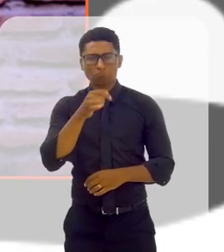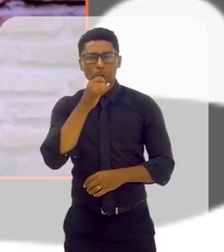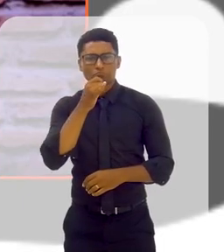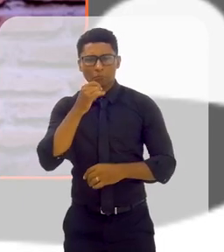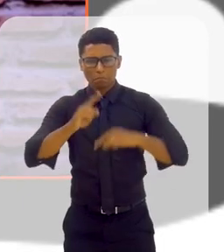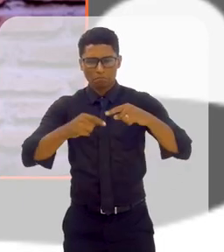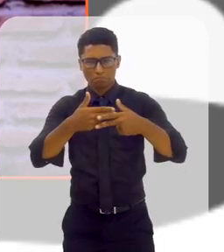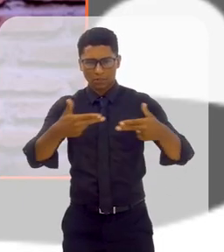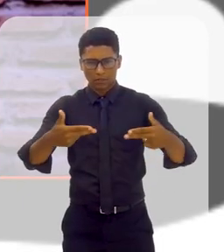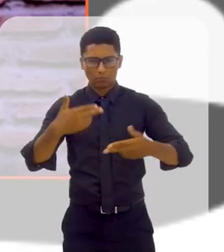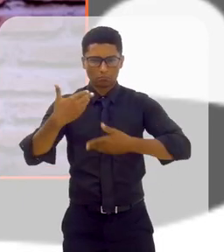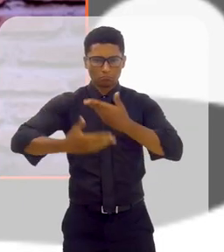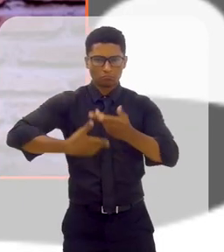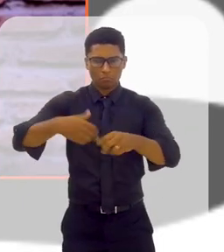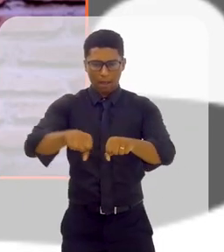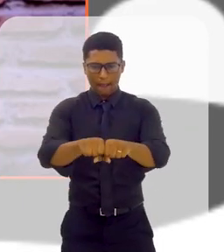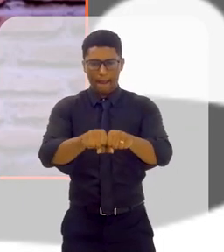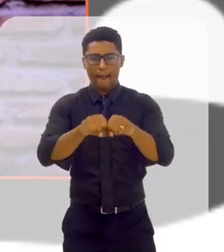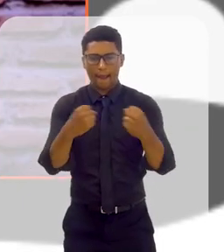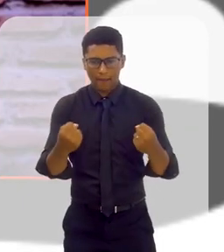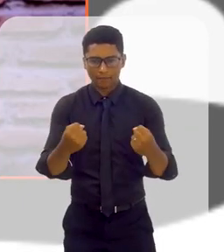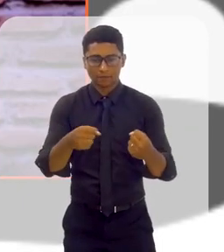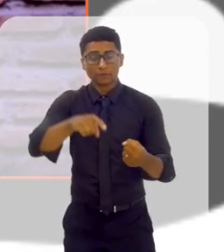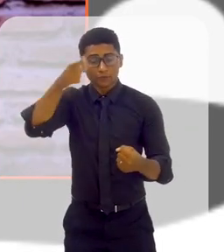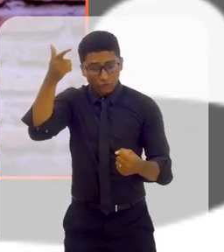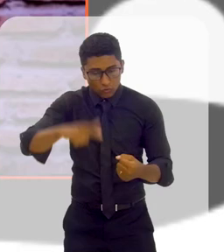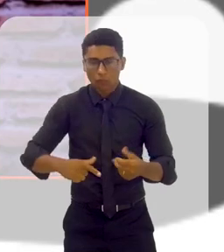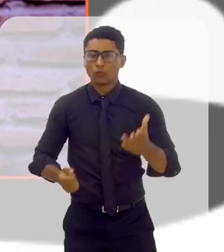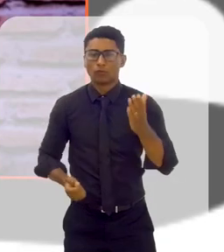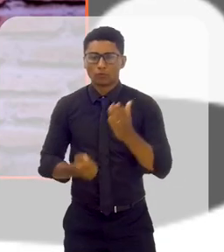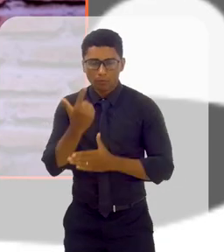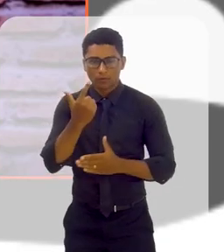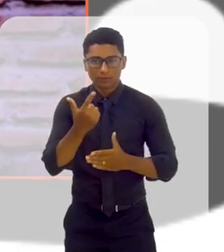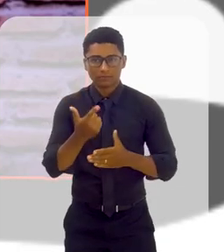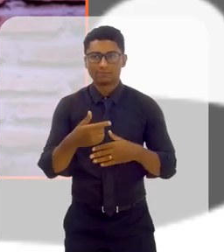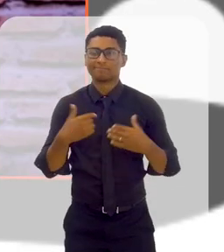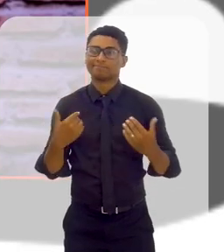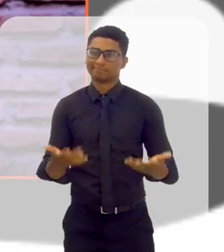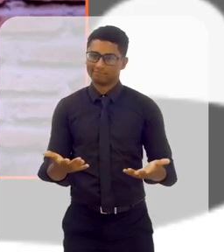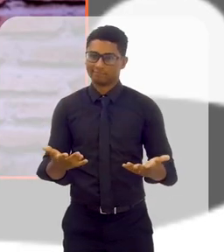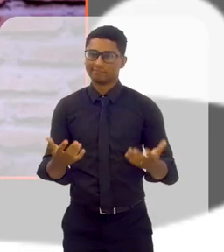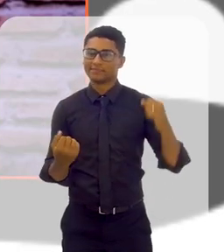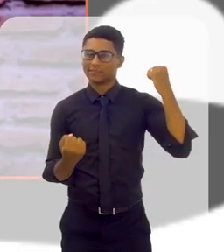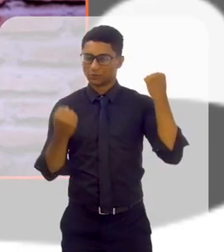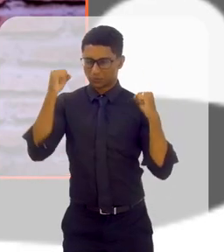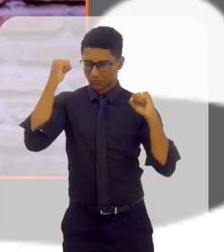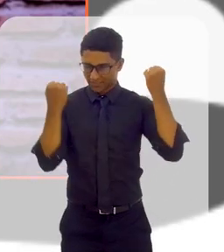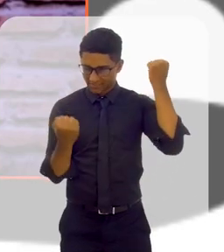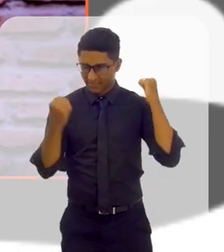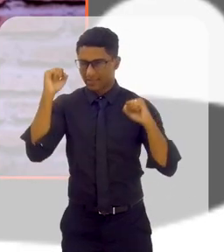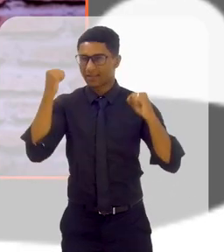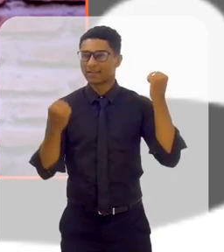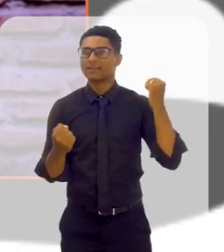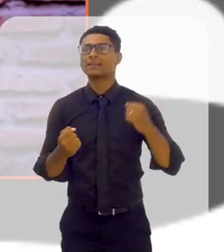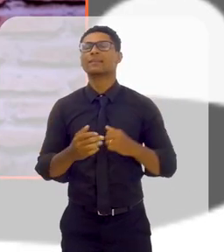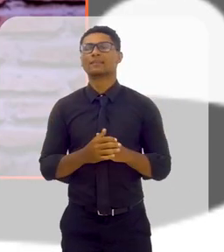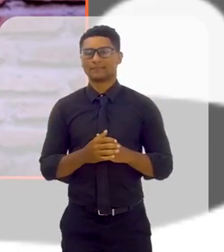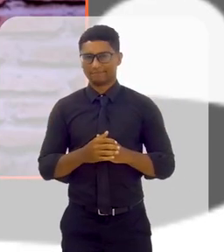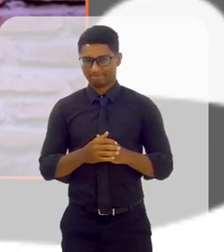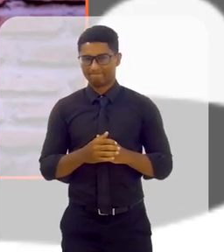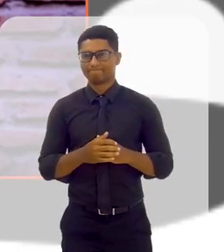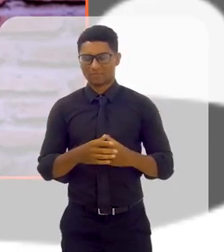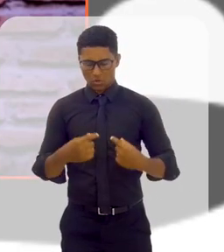inesperadamente quando acaba garantia me forçando a comprar outra coisa a indústria da moda ela é